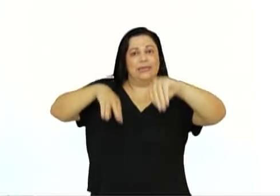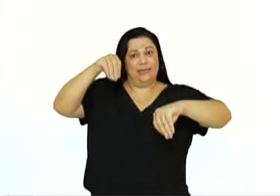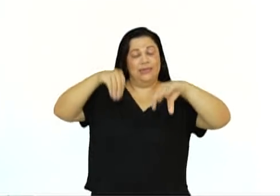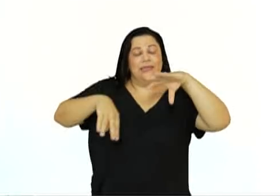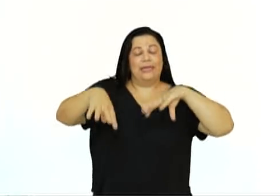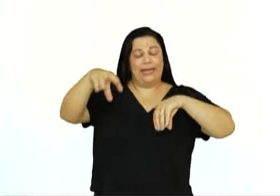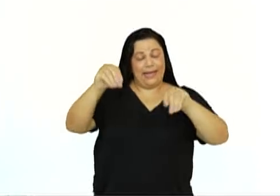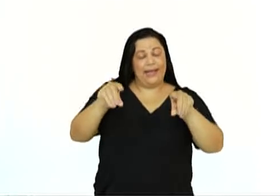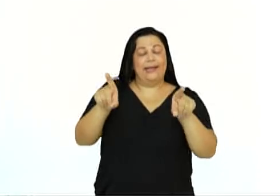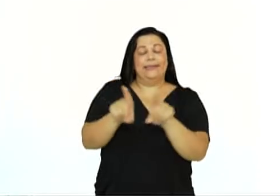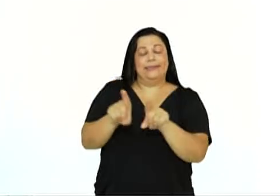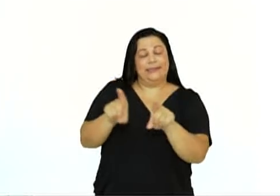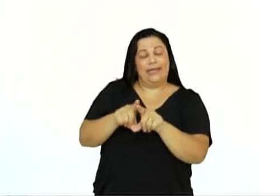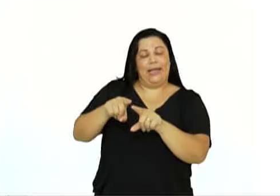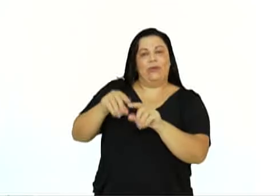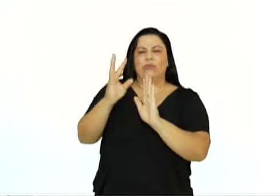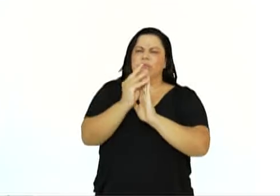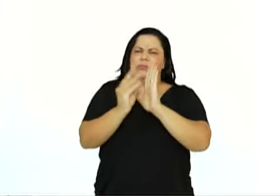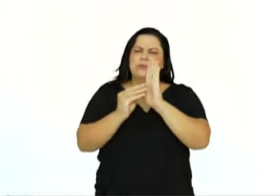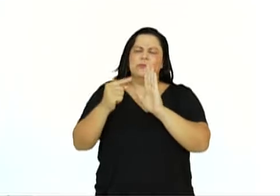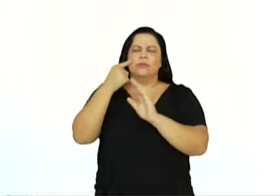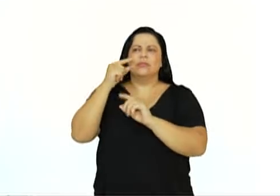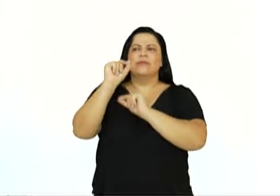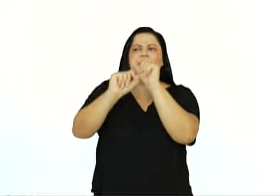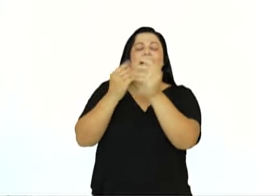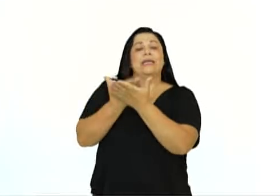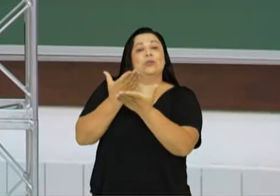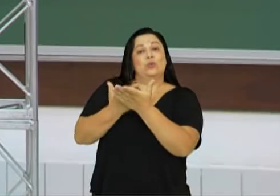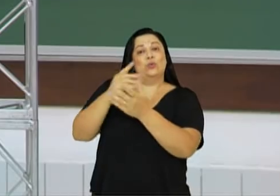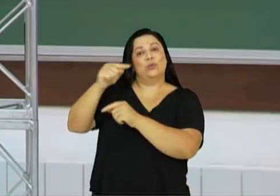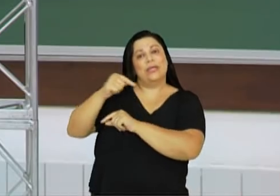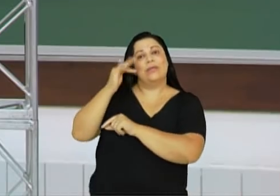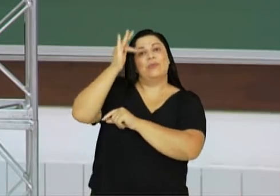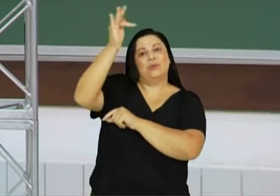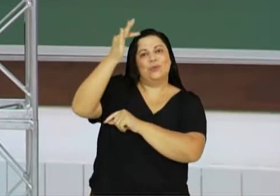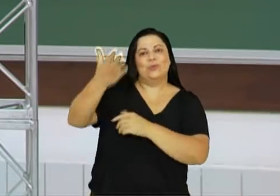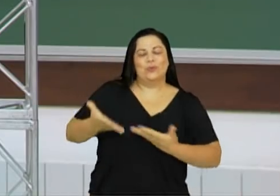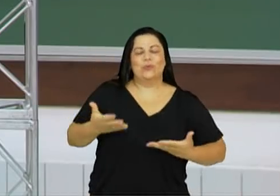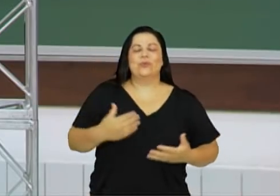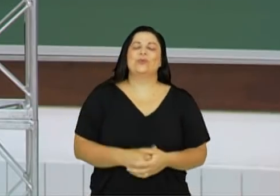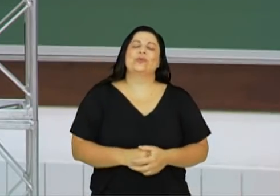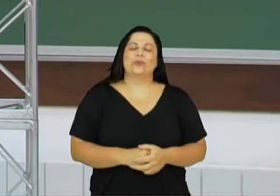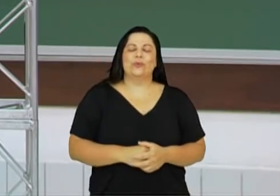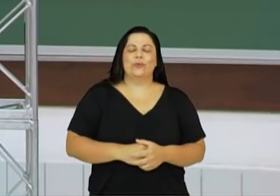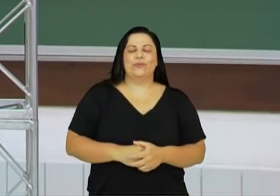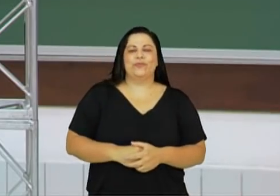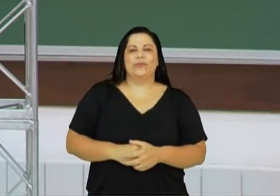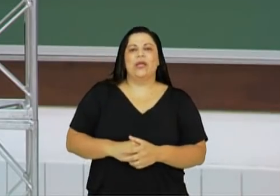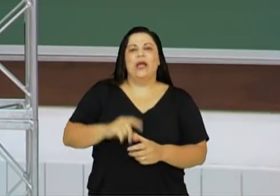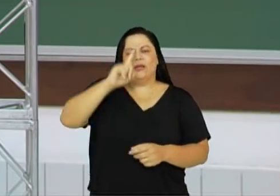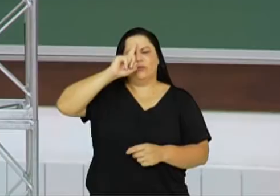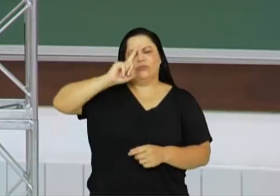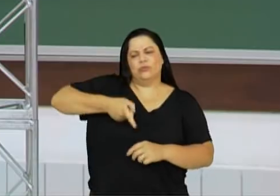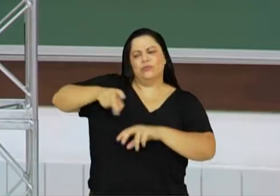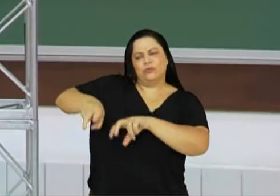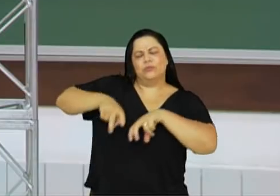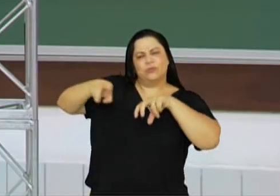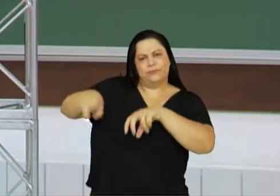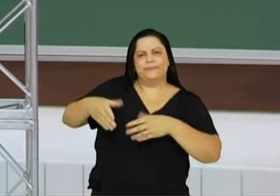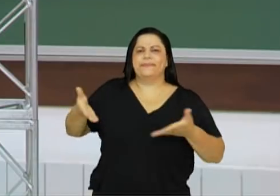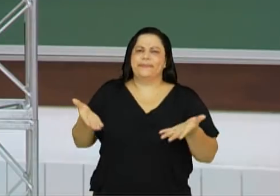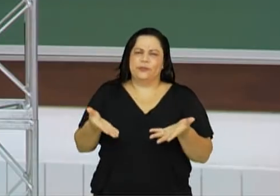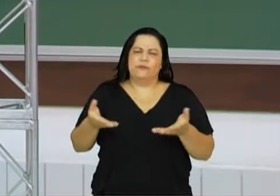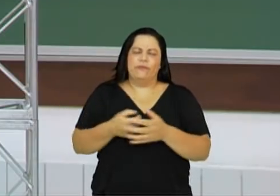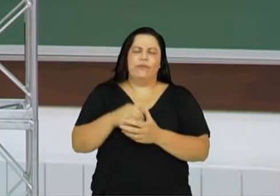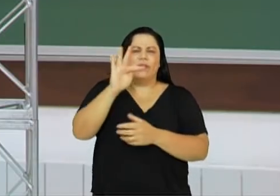vocês ainda vão estudar, né? O que temos hoje são trechos dessas estradas preservados em sítios